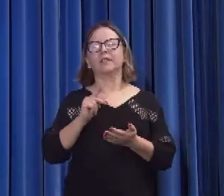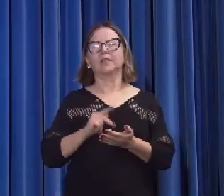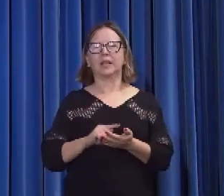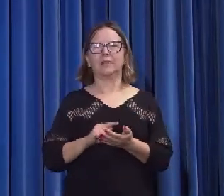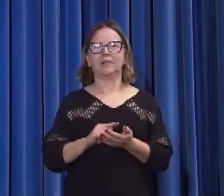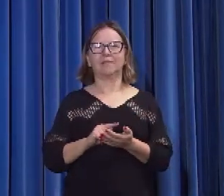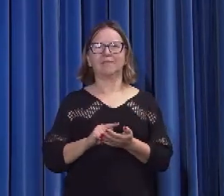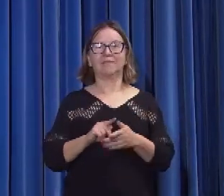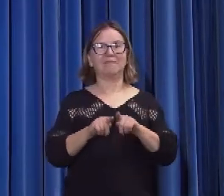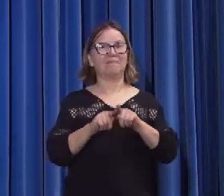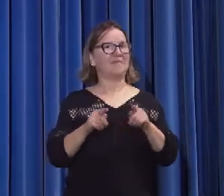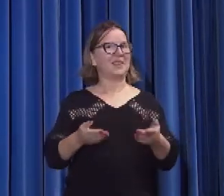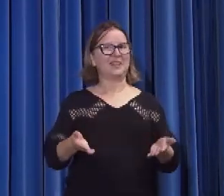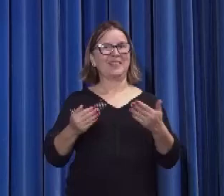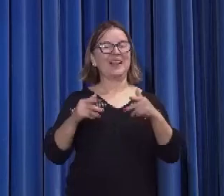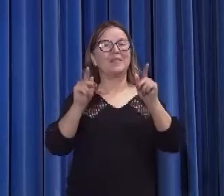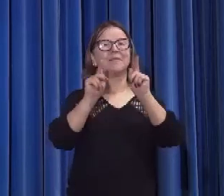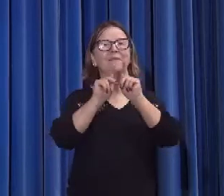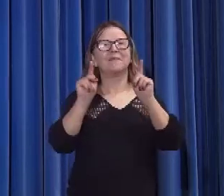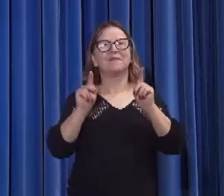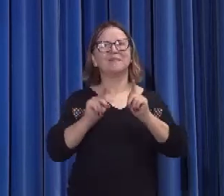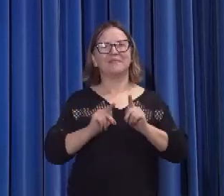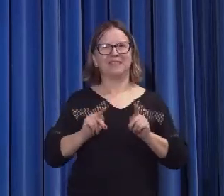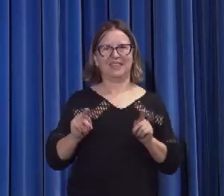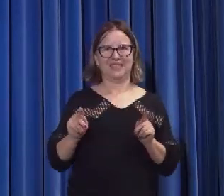trazem paz.